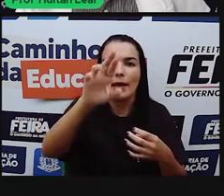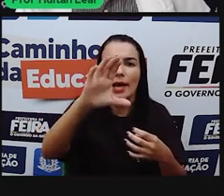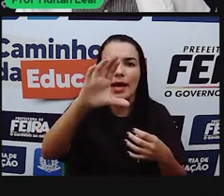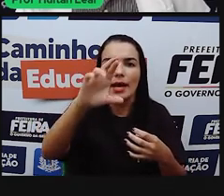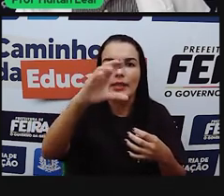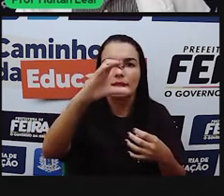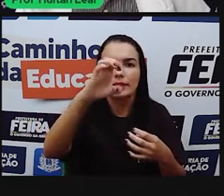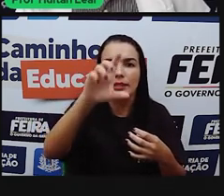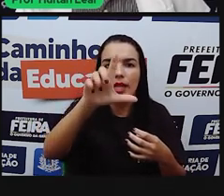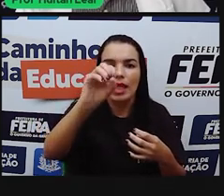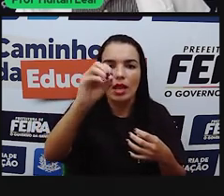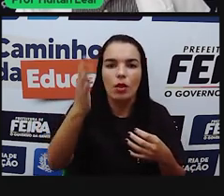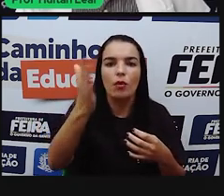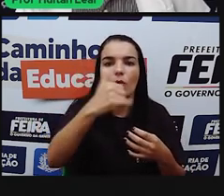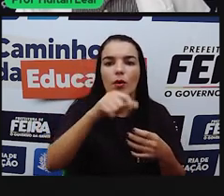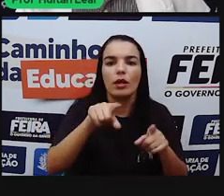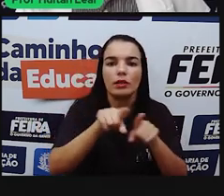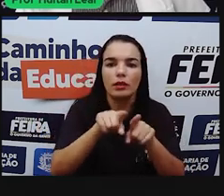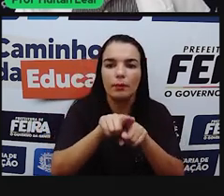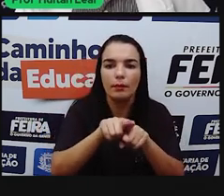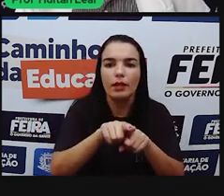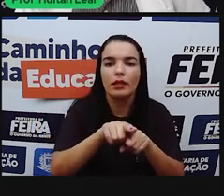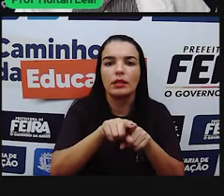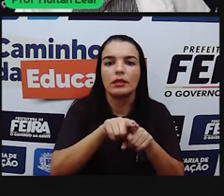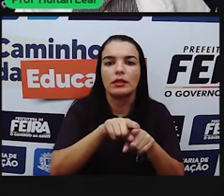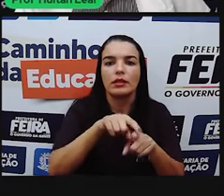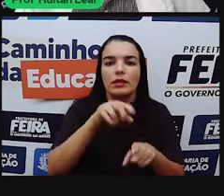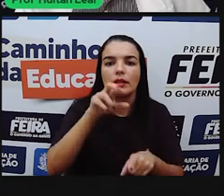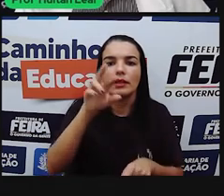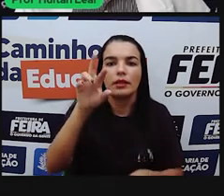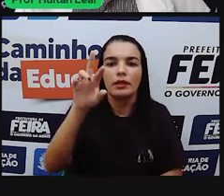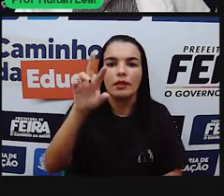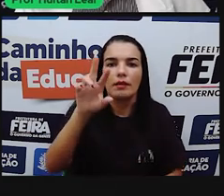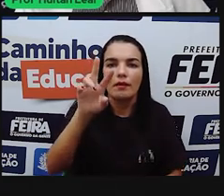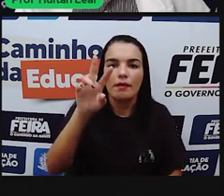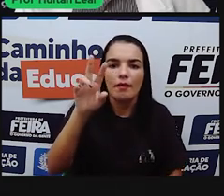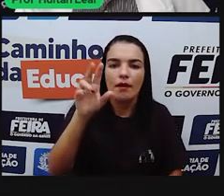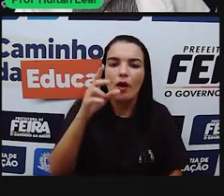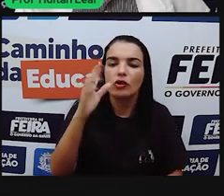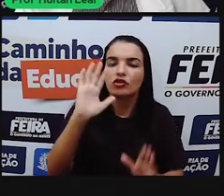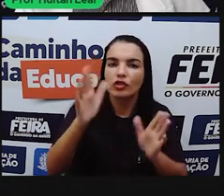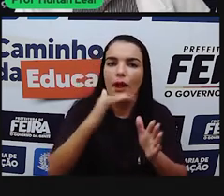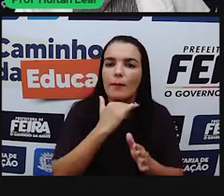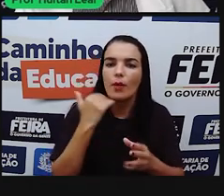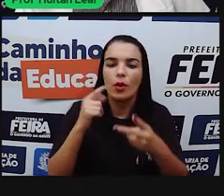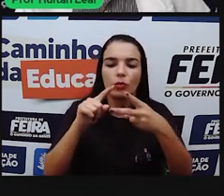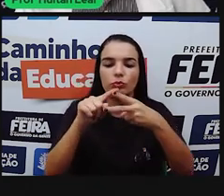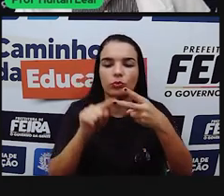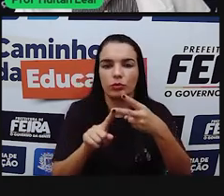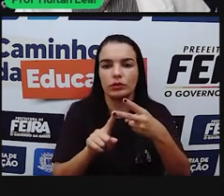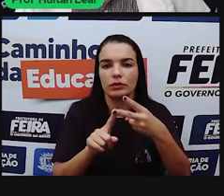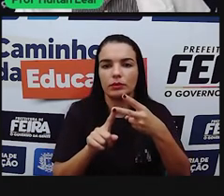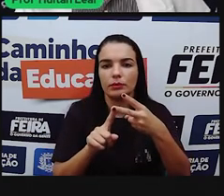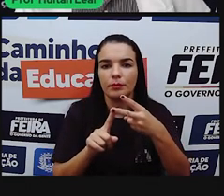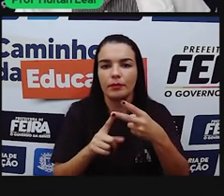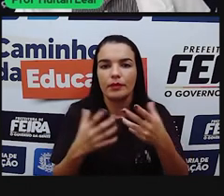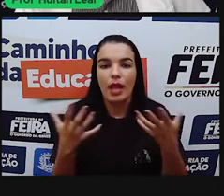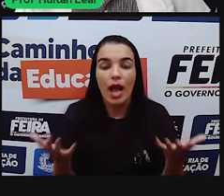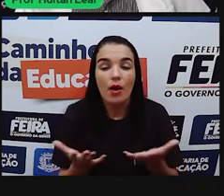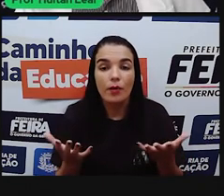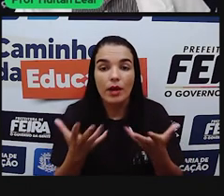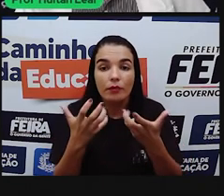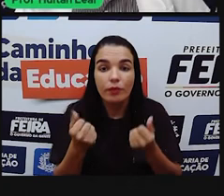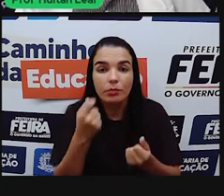Rocha. O primeiro e o último já falecidos, Renato Russo e Renato Rocha. Vou colocar